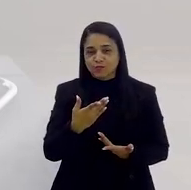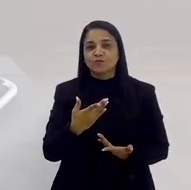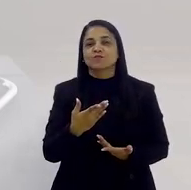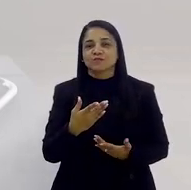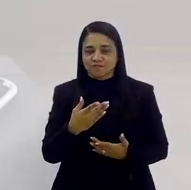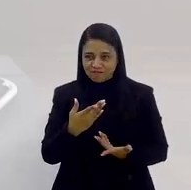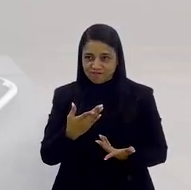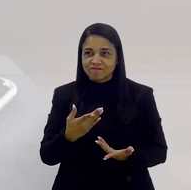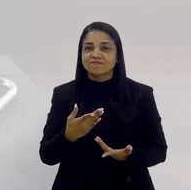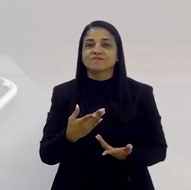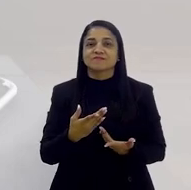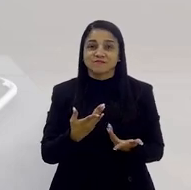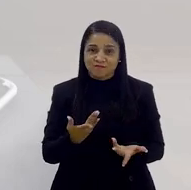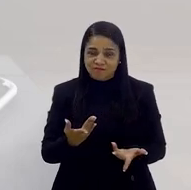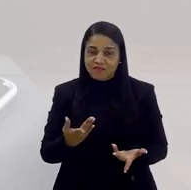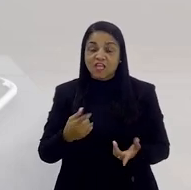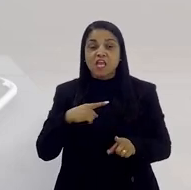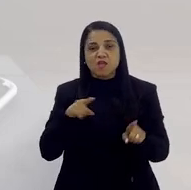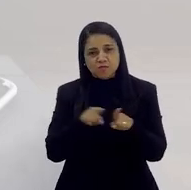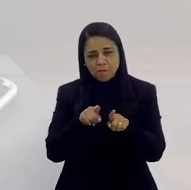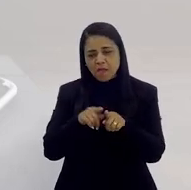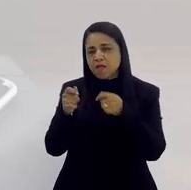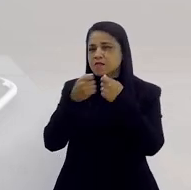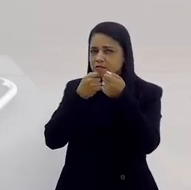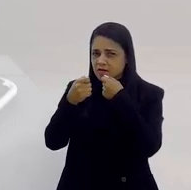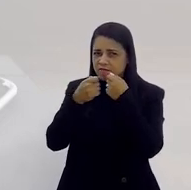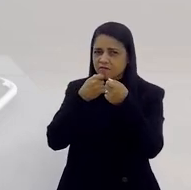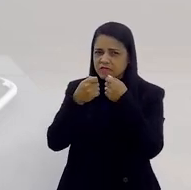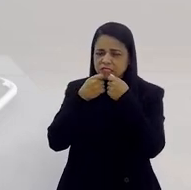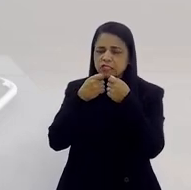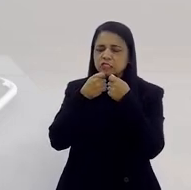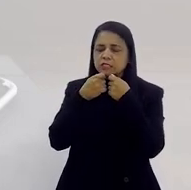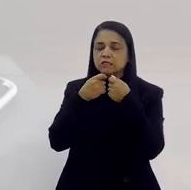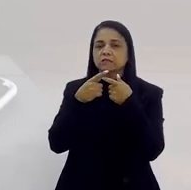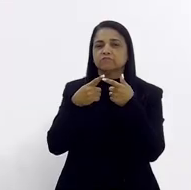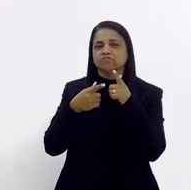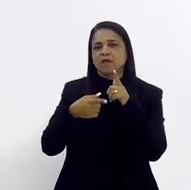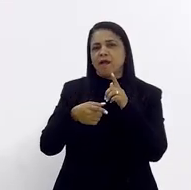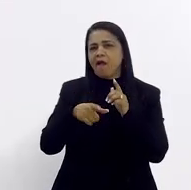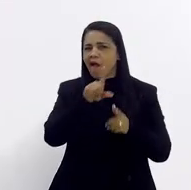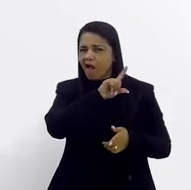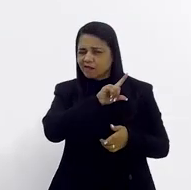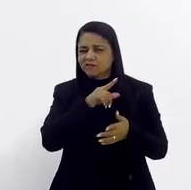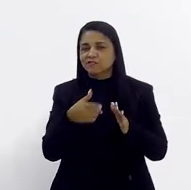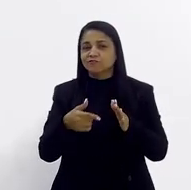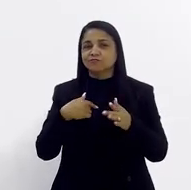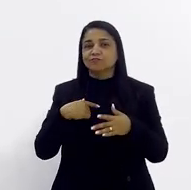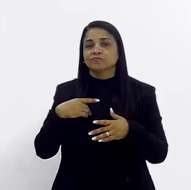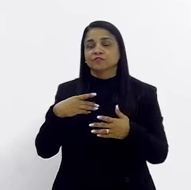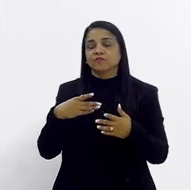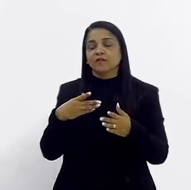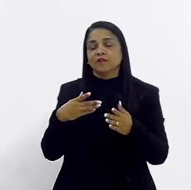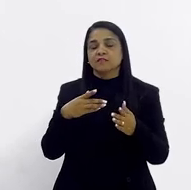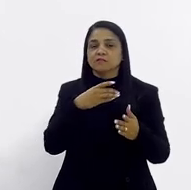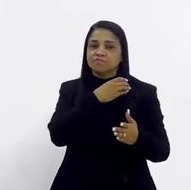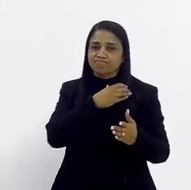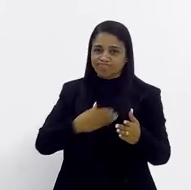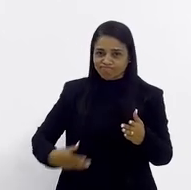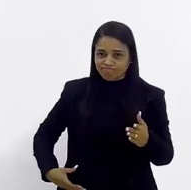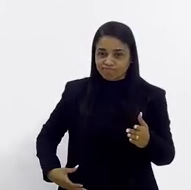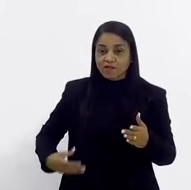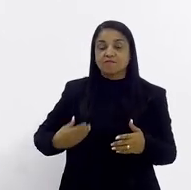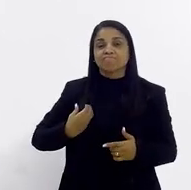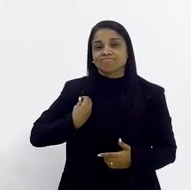porque a gente está lidando uma das entrevistas aqui que tal pessoal faz Paixão de Cristo